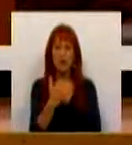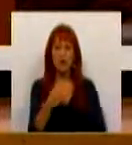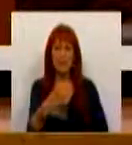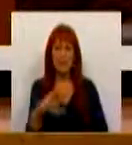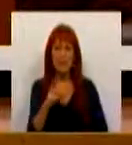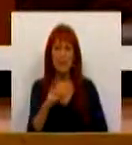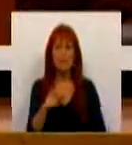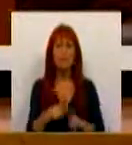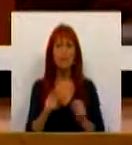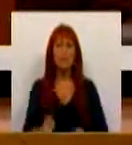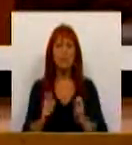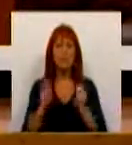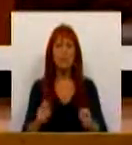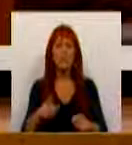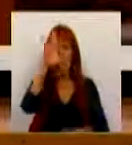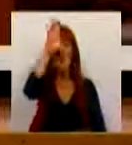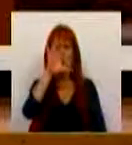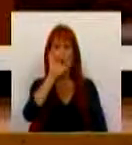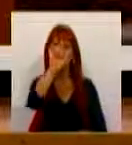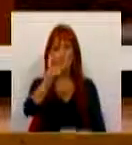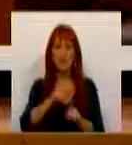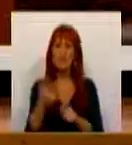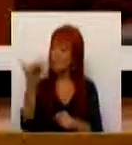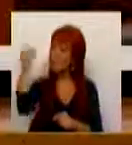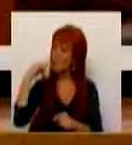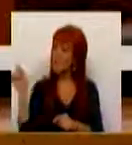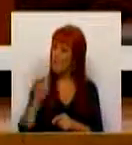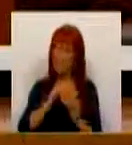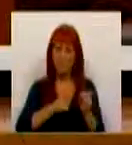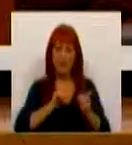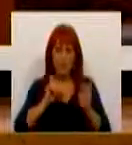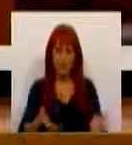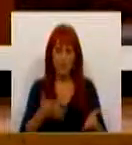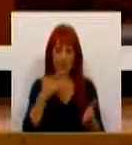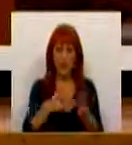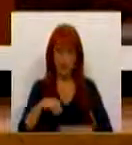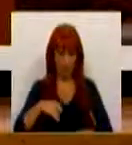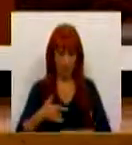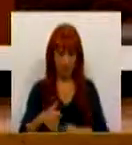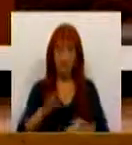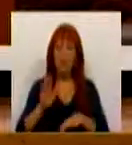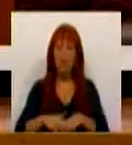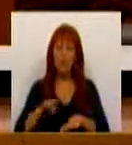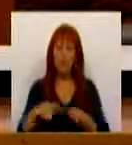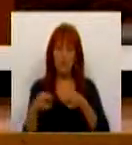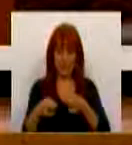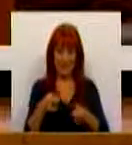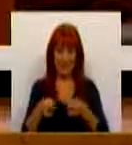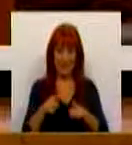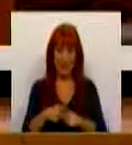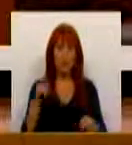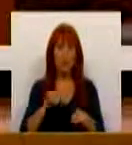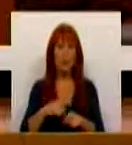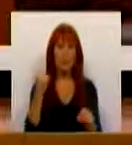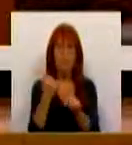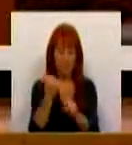2016, que foi lançado pelo Governo no passado mês de março. Com efeito, a organização do tempo